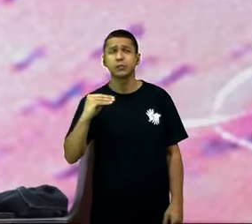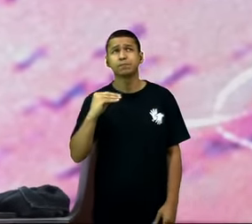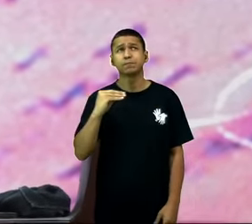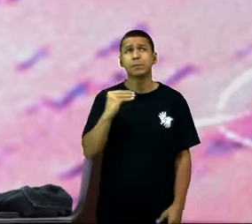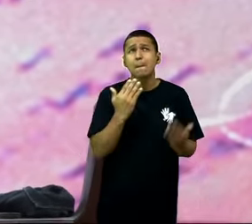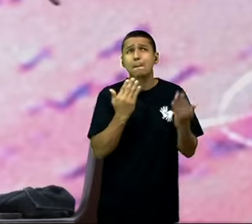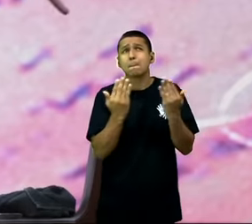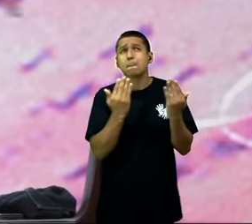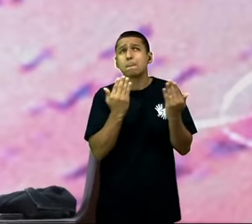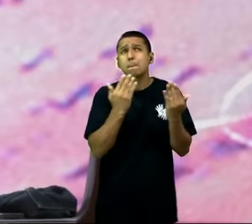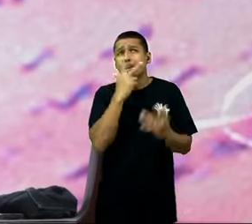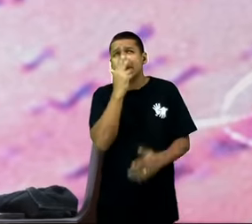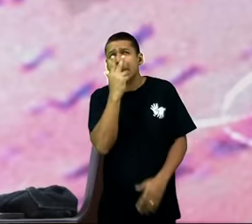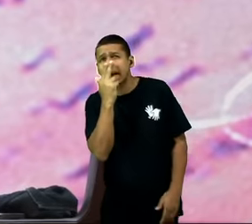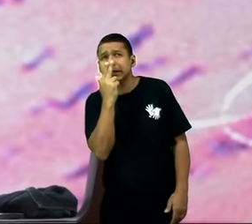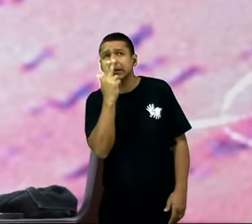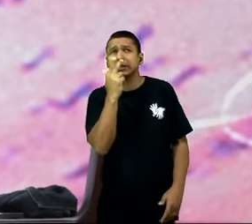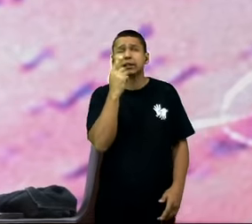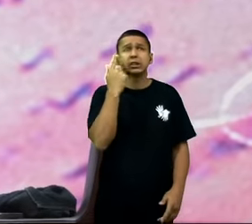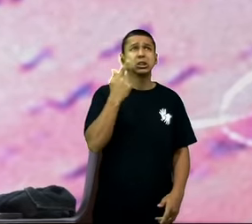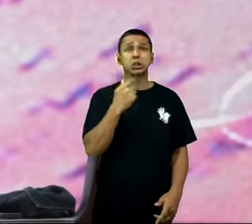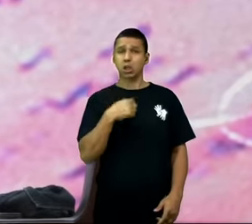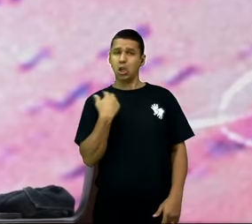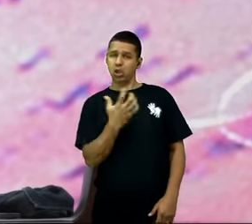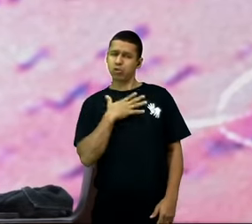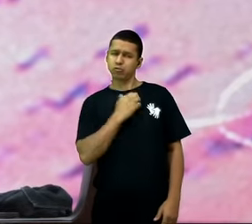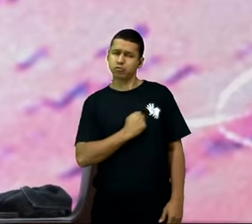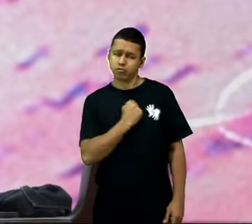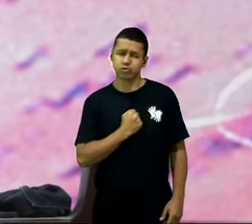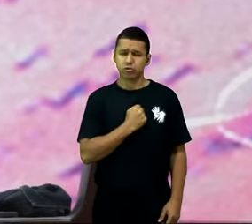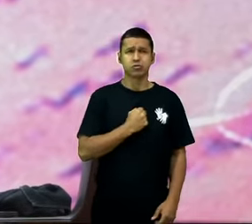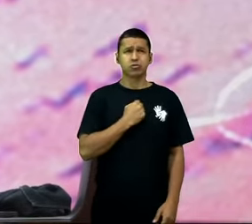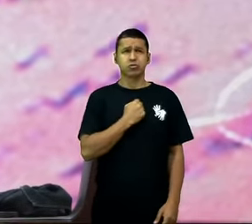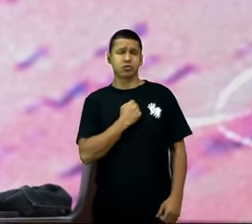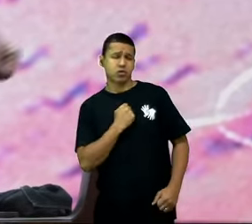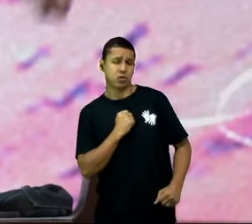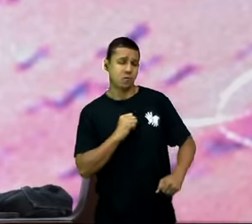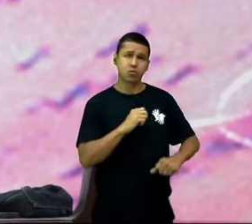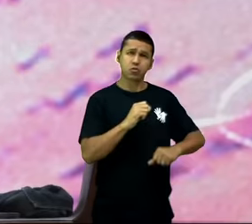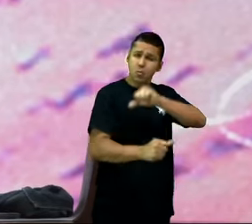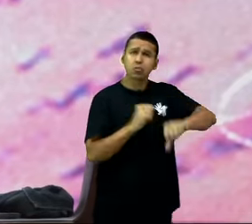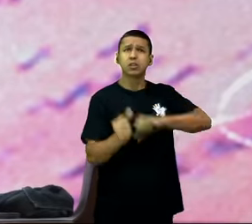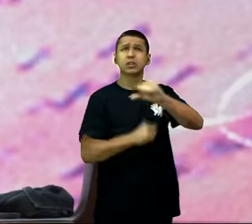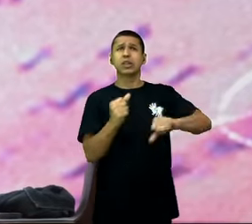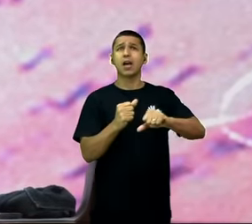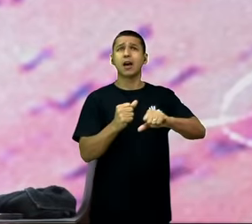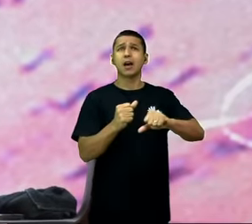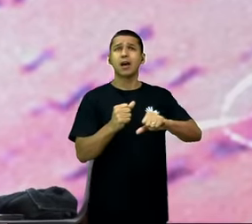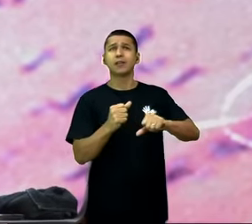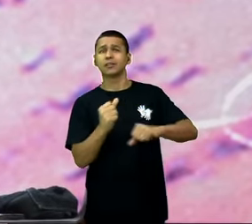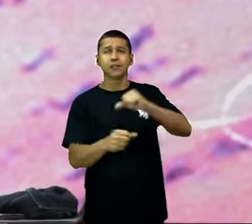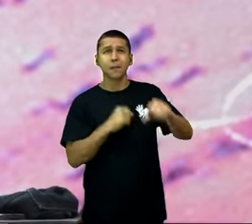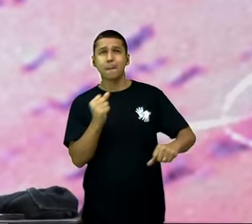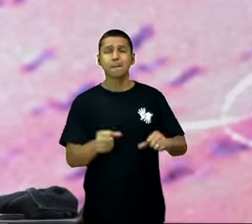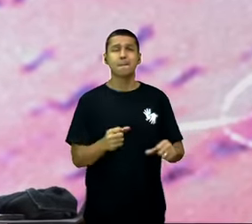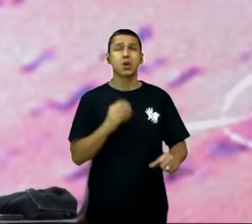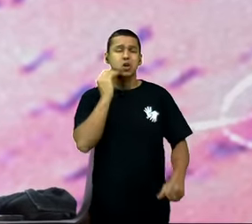mais louco, assim, a gente gosta de mudança, a gente gosta de testar coisa nova, pastor, não, vamos testar coisa nova.